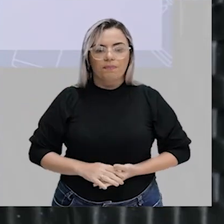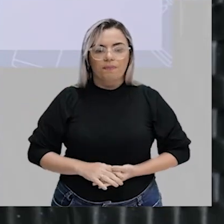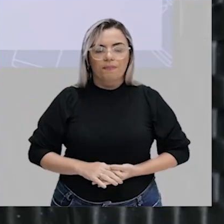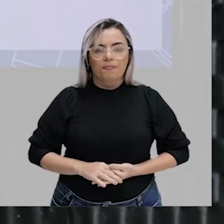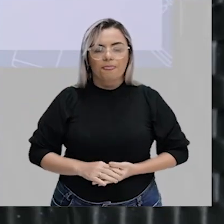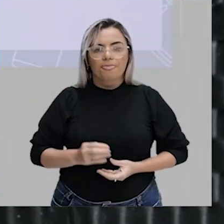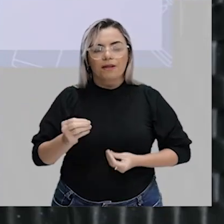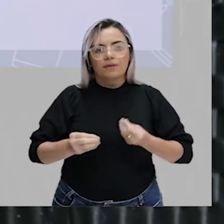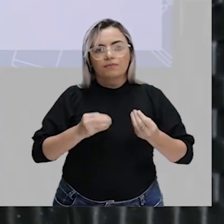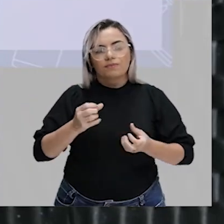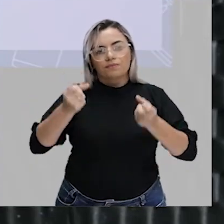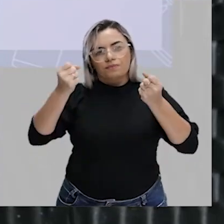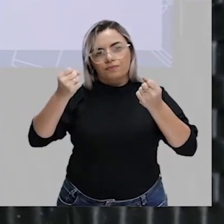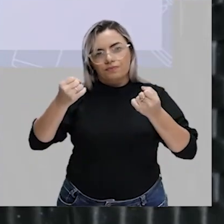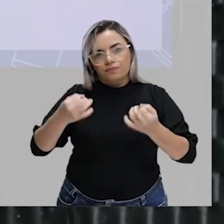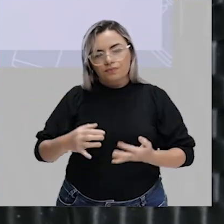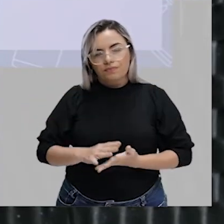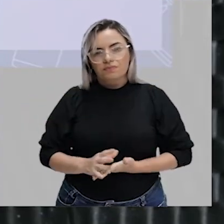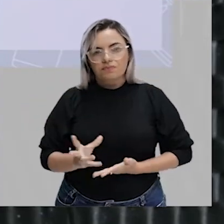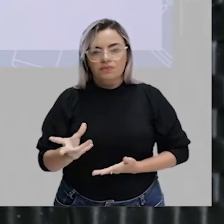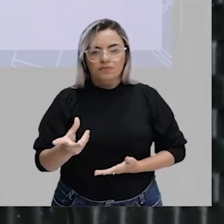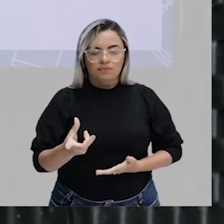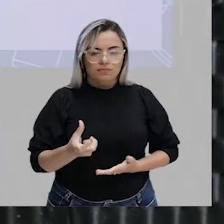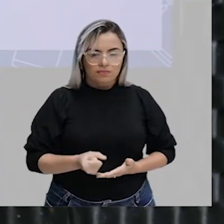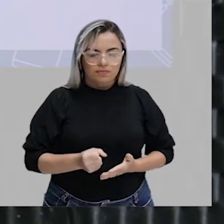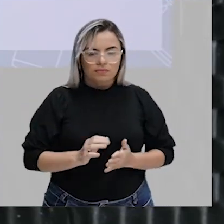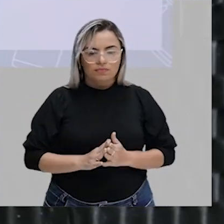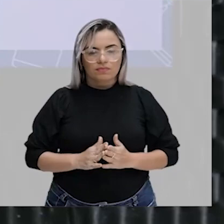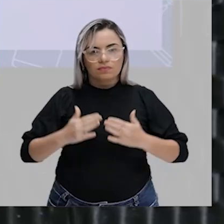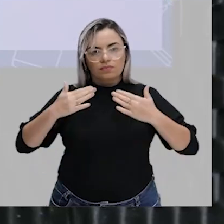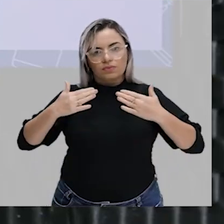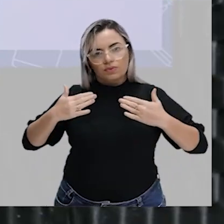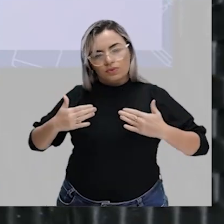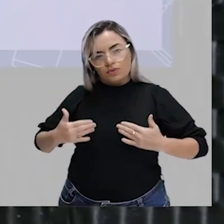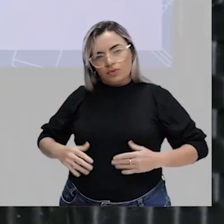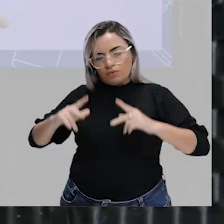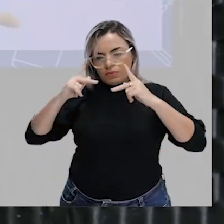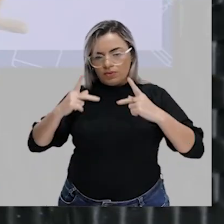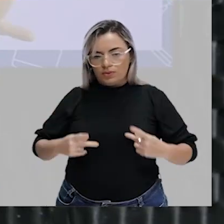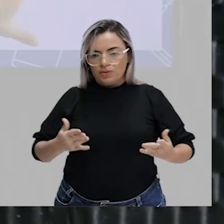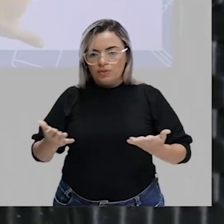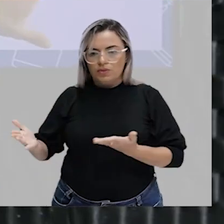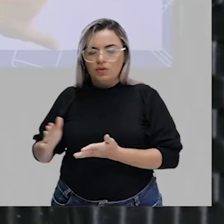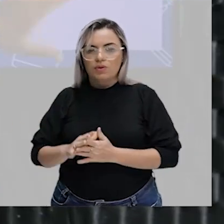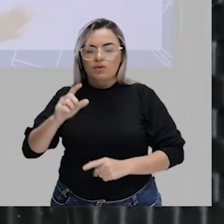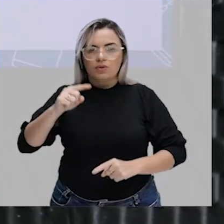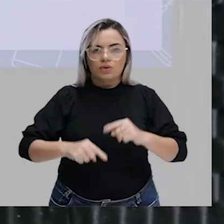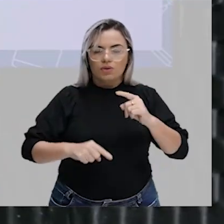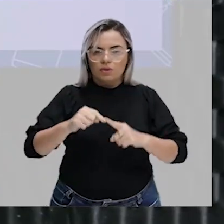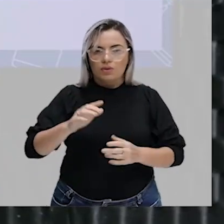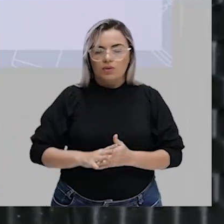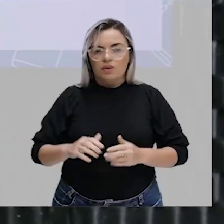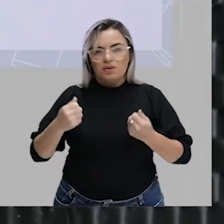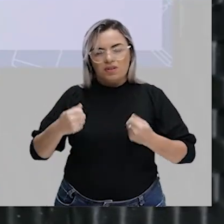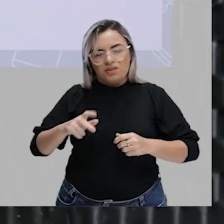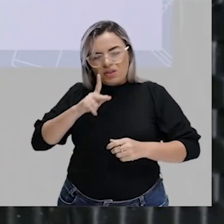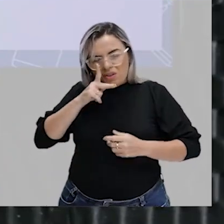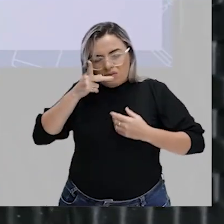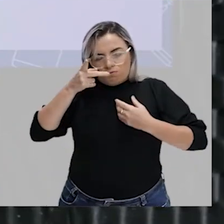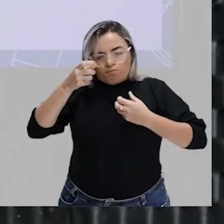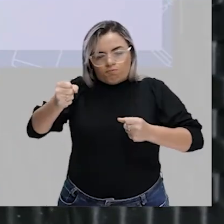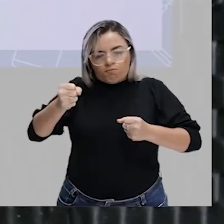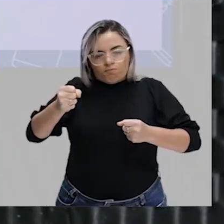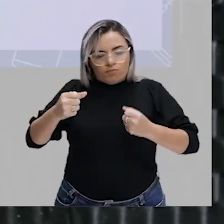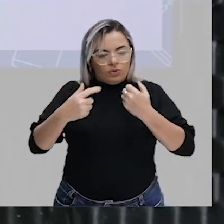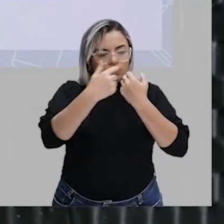Como eu falei para vocês, quando eu falei das capacidades físicas, aqui é um aparelho que exige muita força.